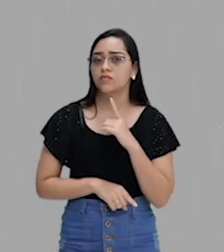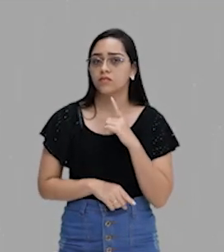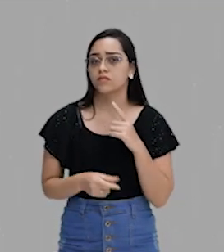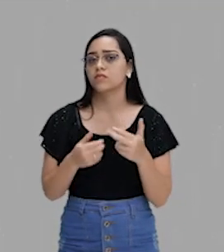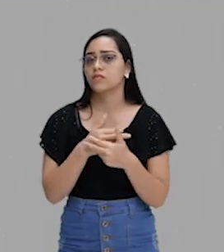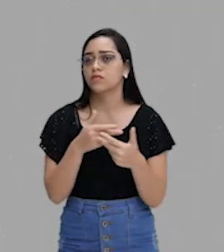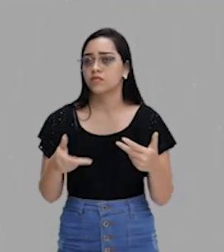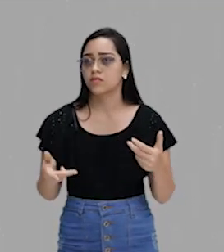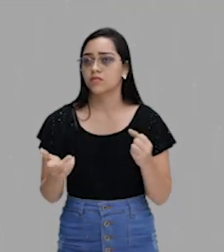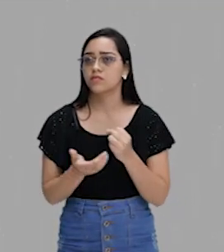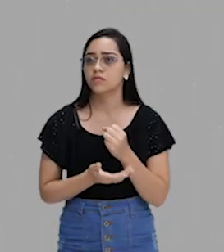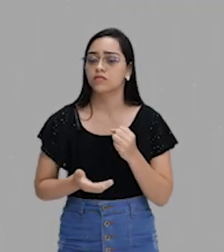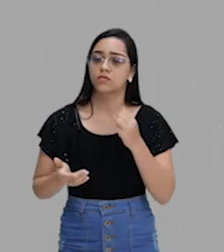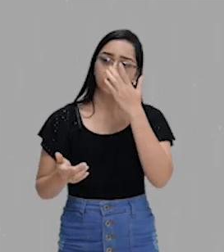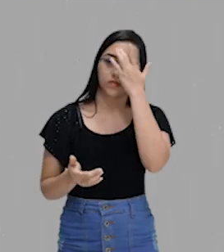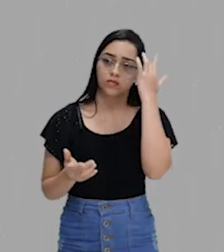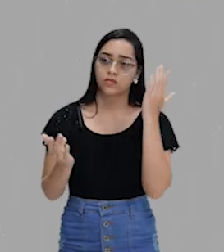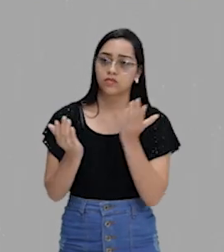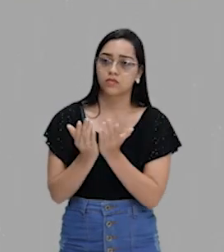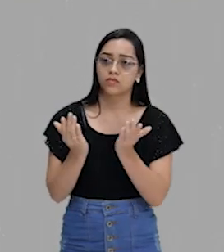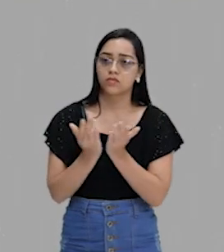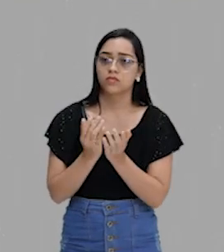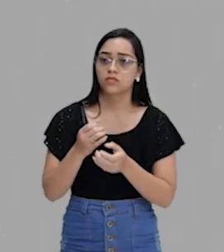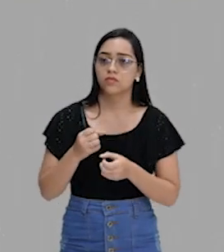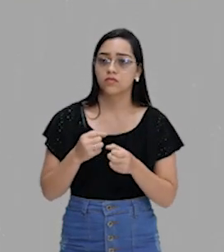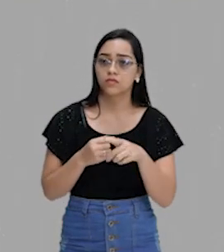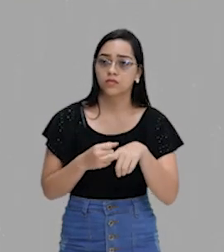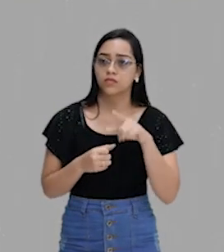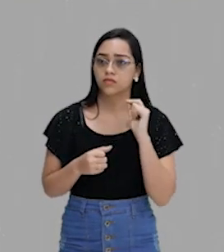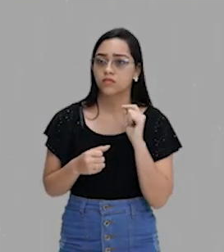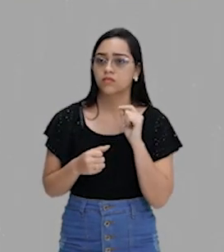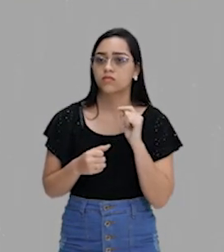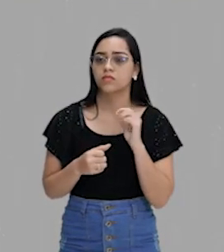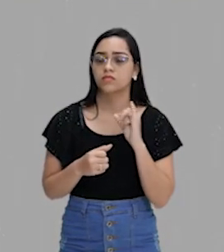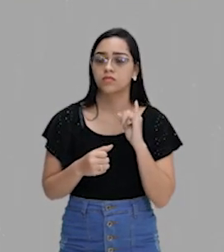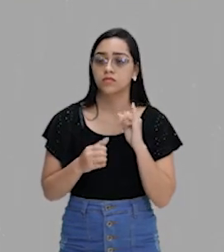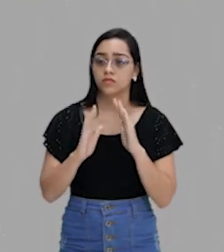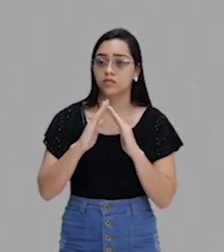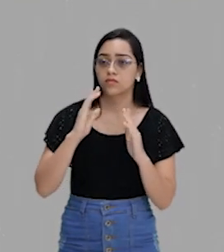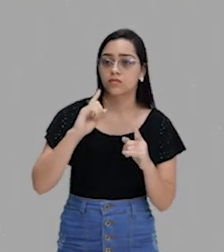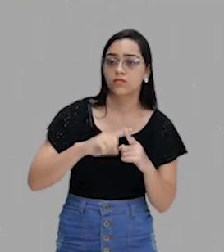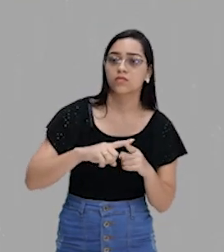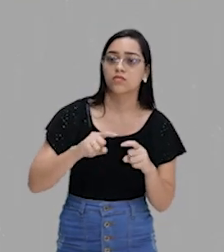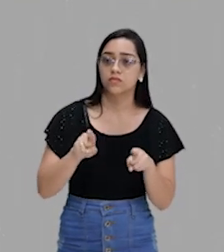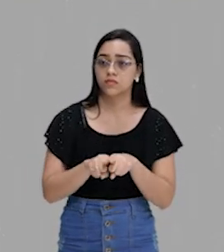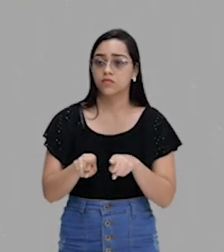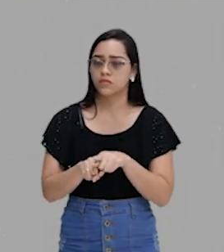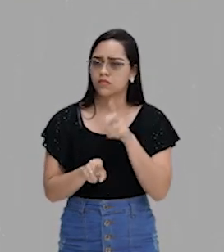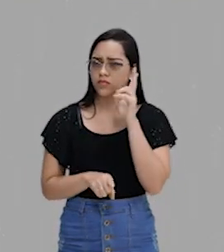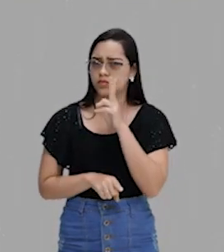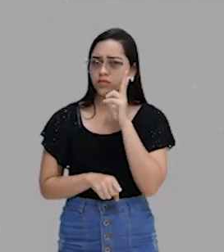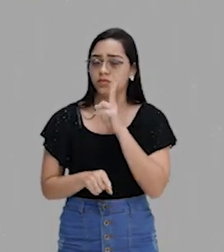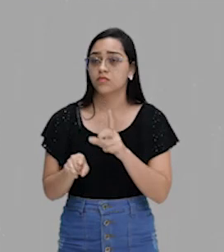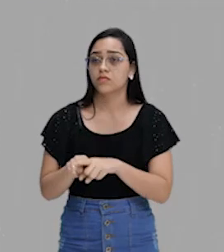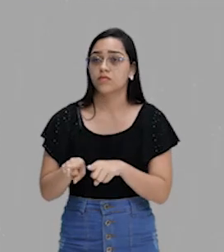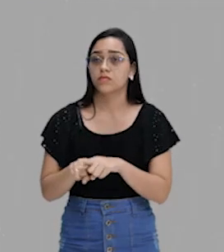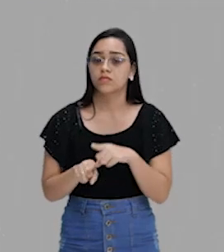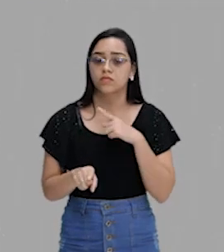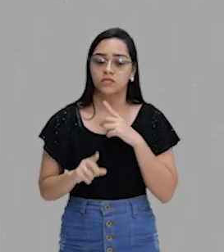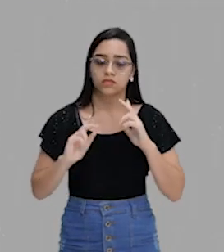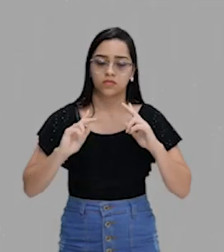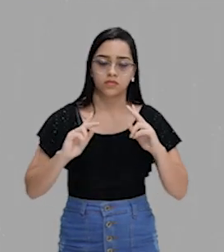os preceitos cristãos que eram defendidos pela igreja, a igreja católica então, senhora feudal, lembram? E aí entra